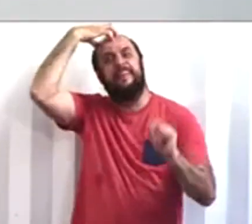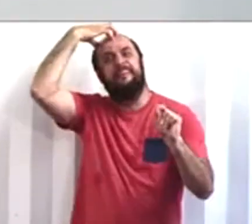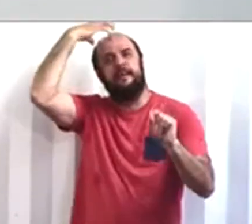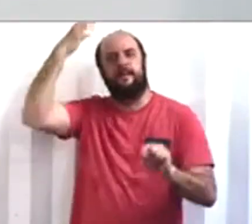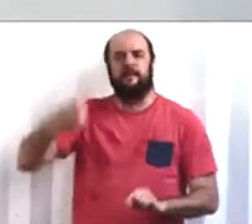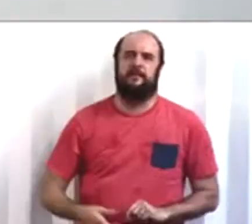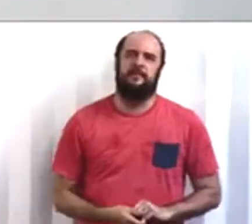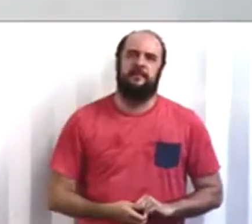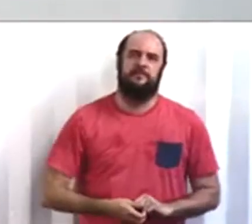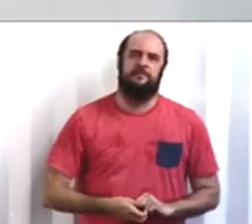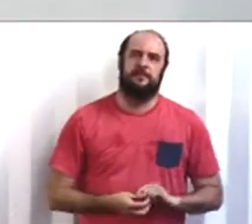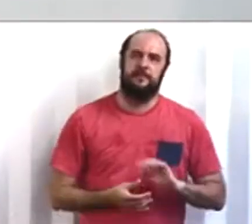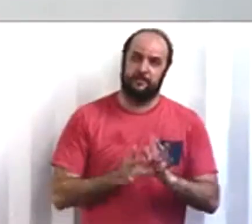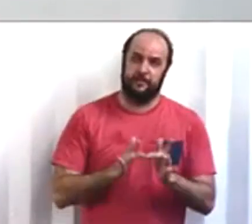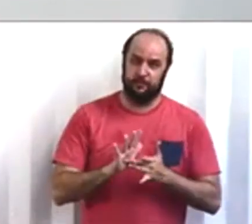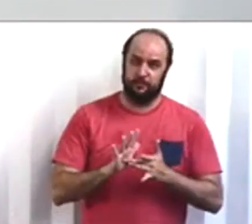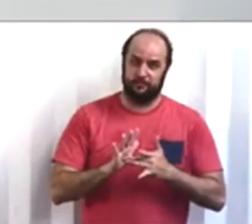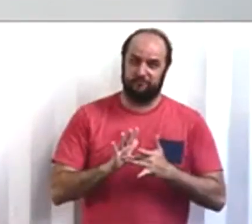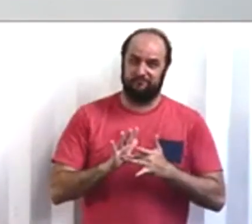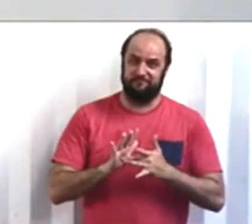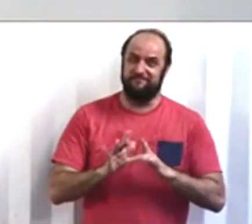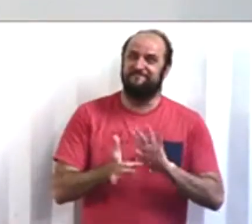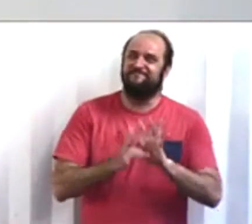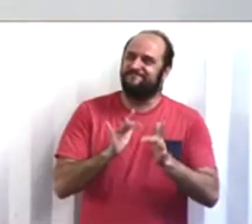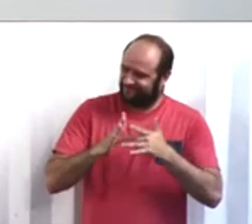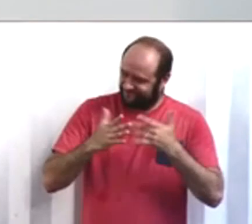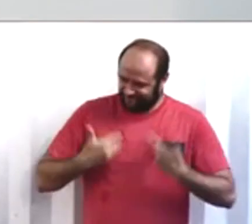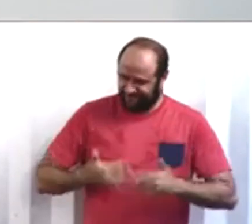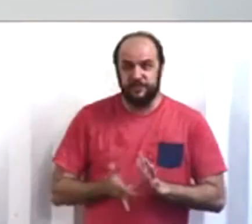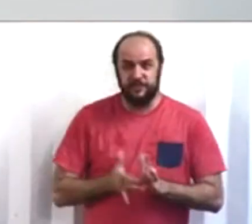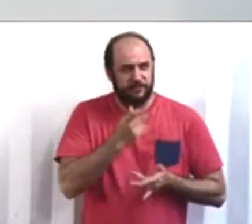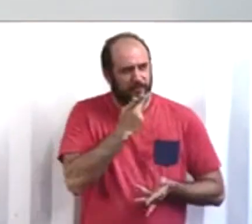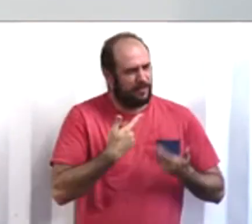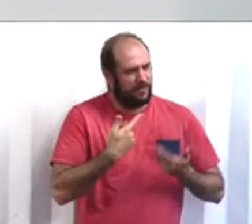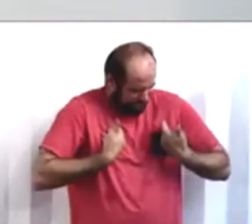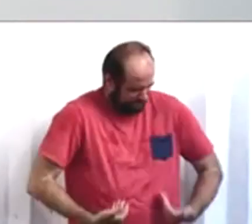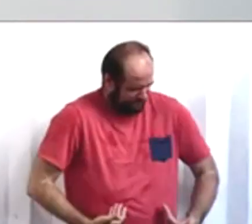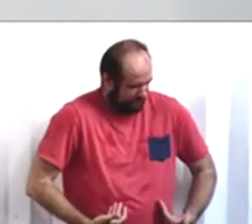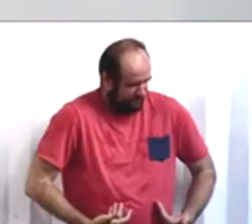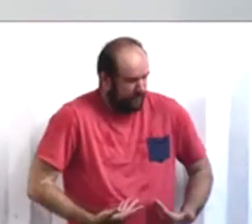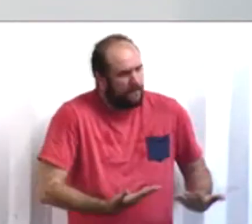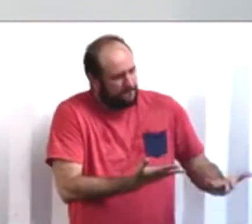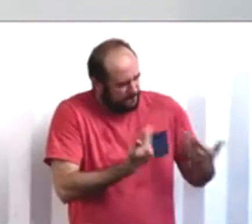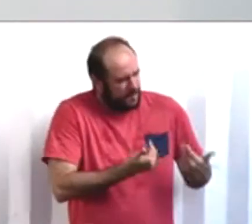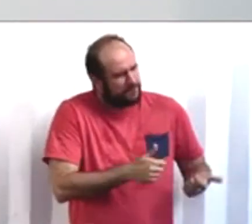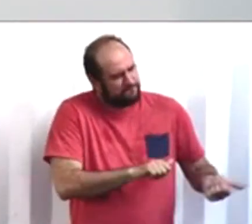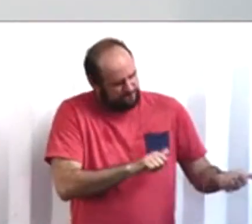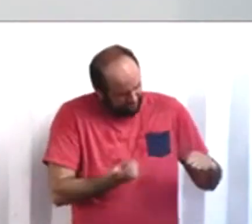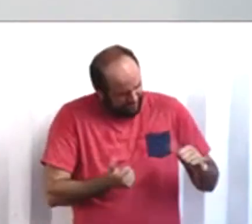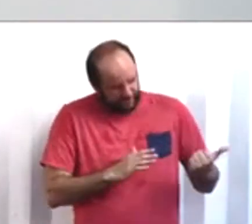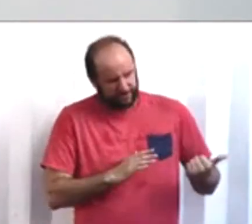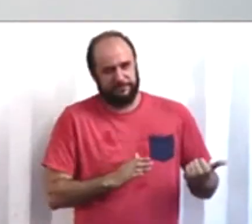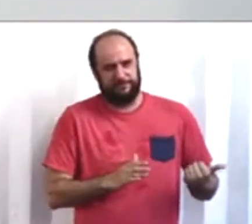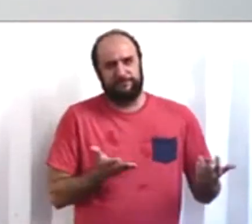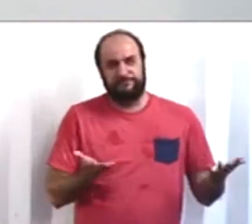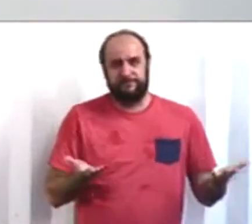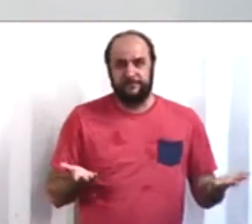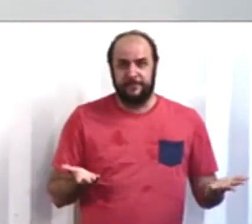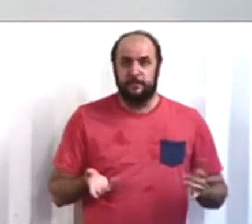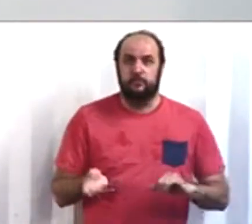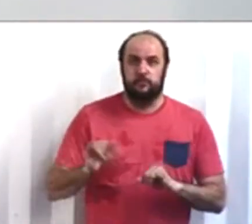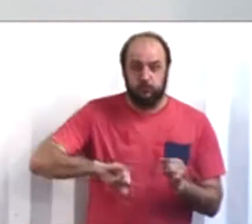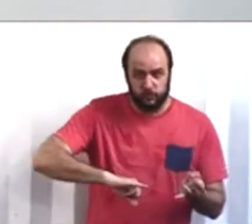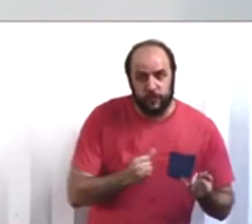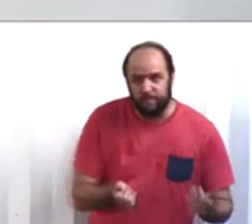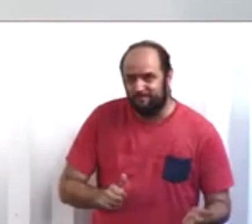diz, eu estou aqui. Batiza. E então, quando João derrama da sua água sobre o Filho